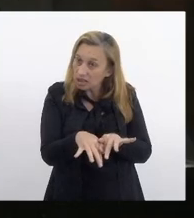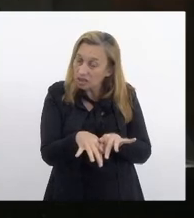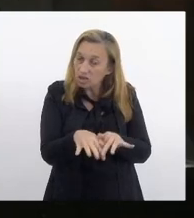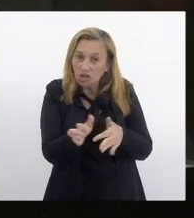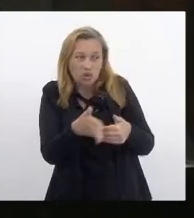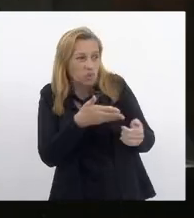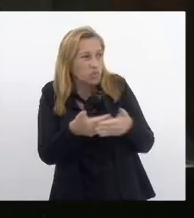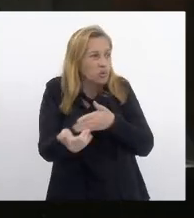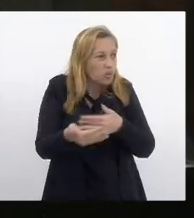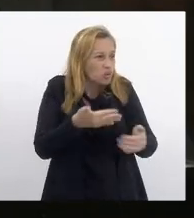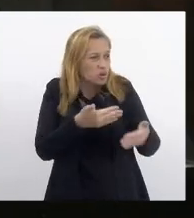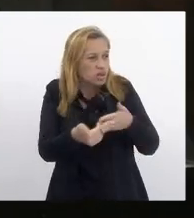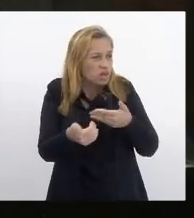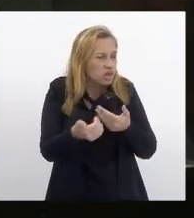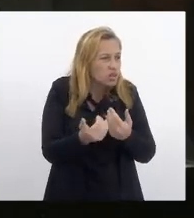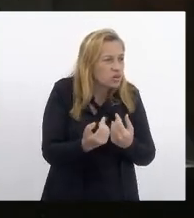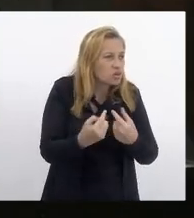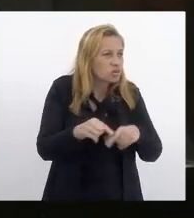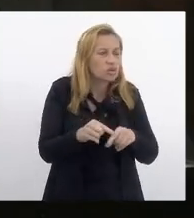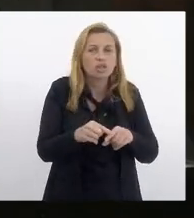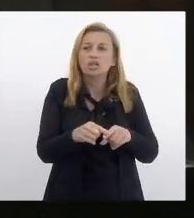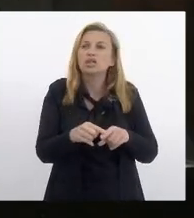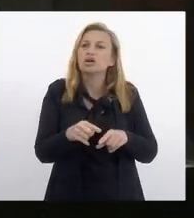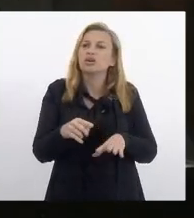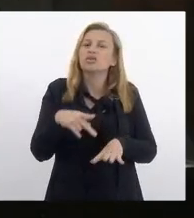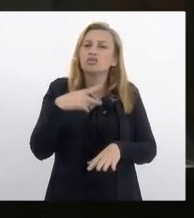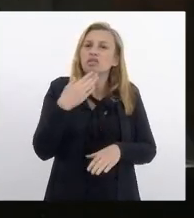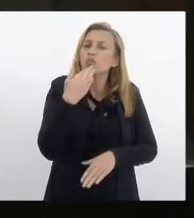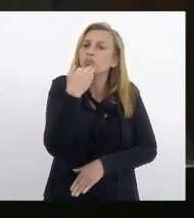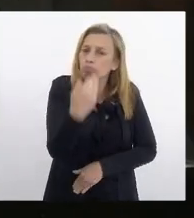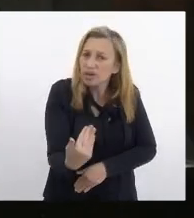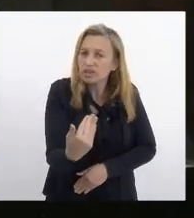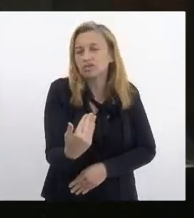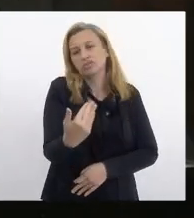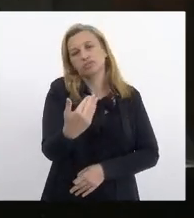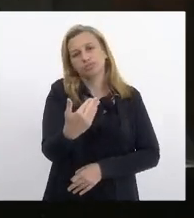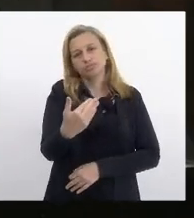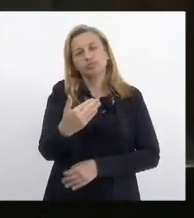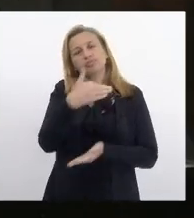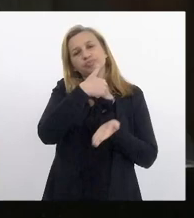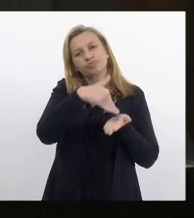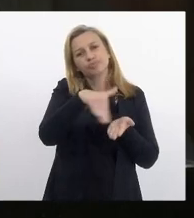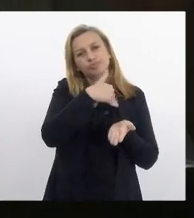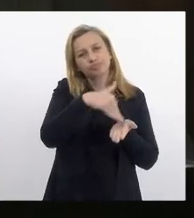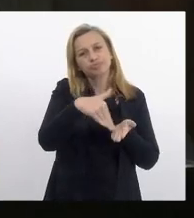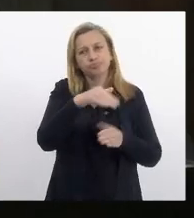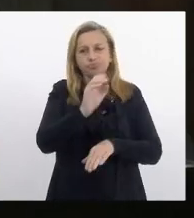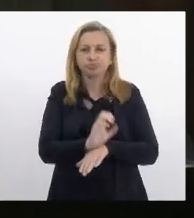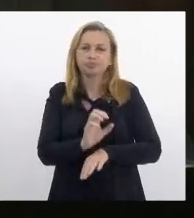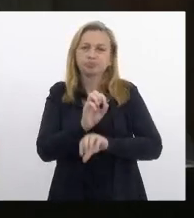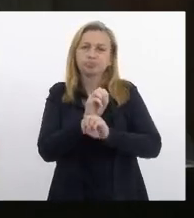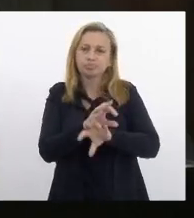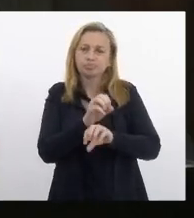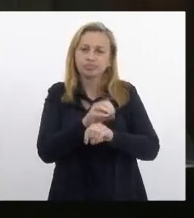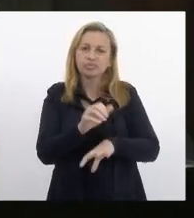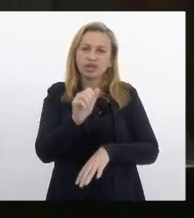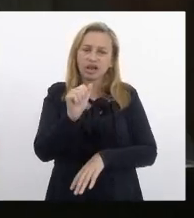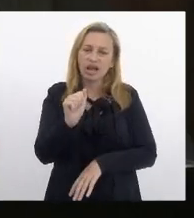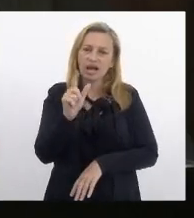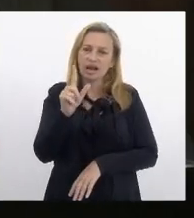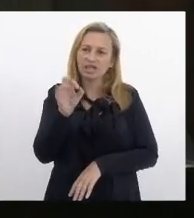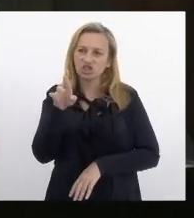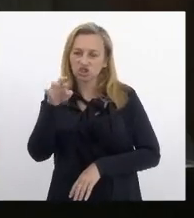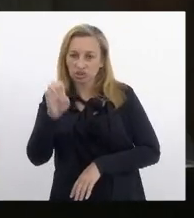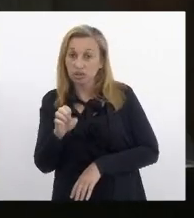qualquer forma de ataque virulento, eu faço aqui um apelo ao secretário de Estado de Educação, o senhor Alexandre Valle: